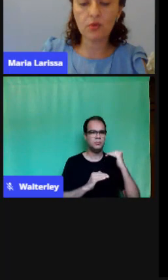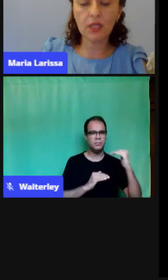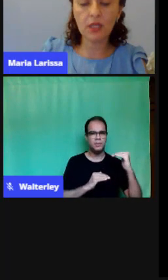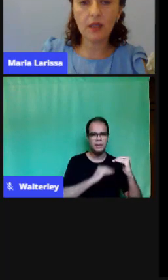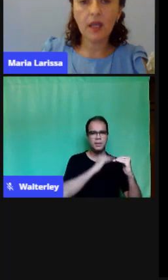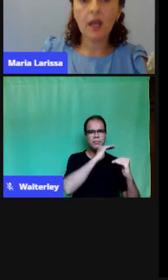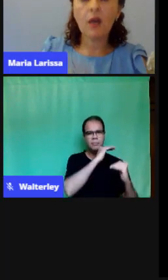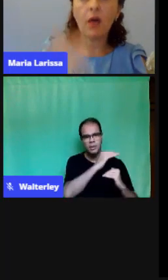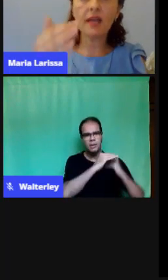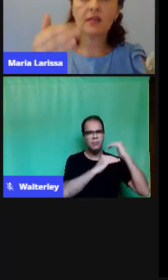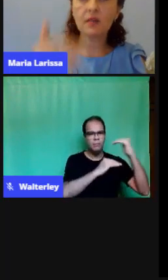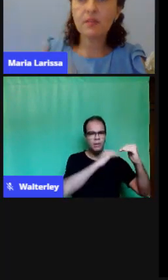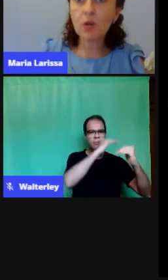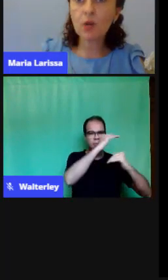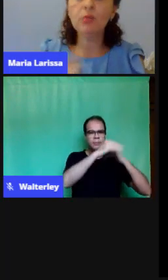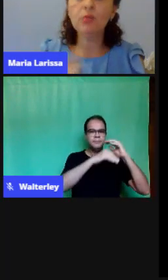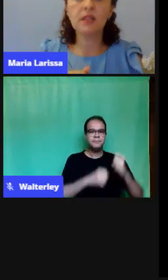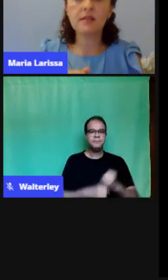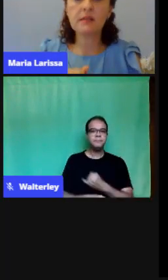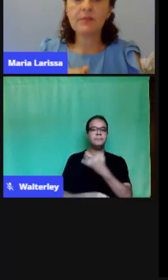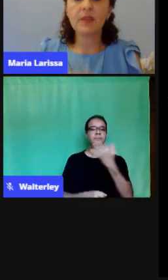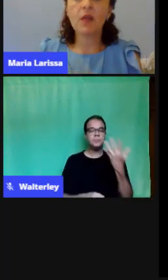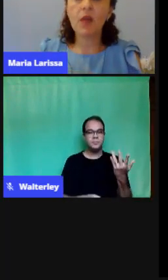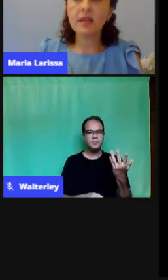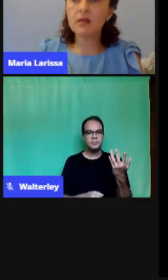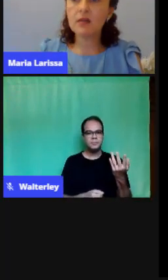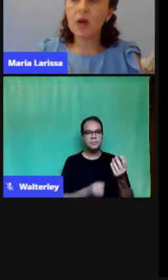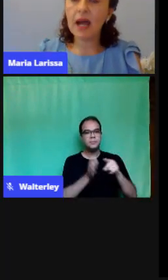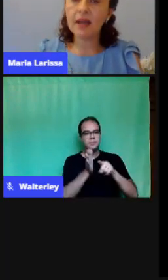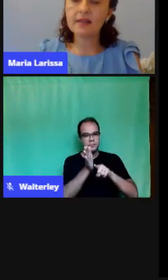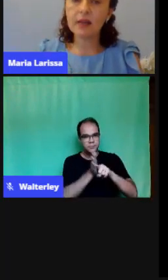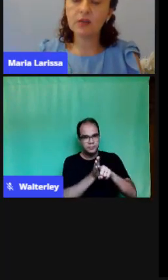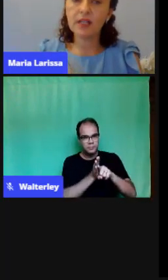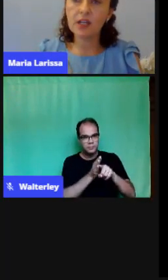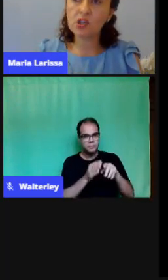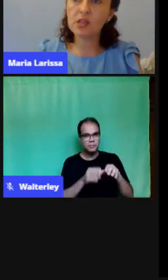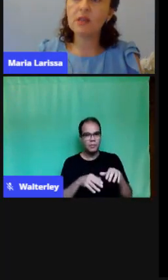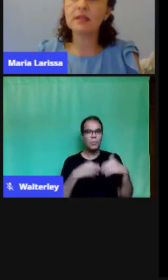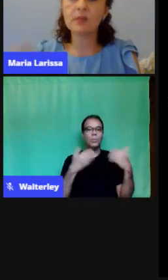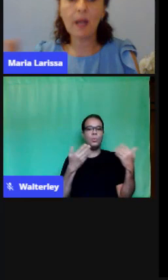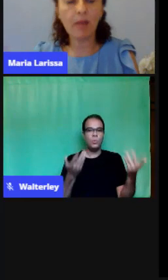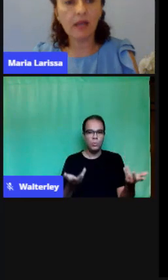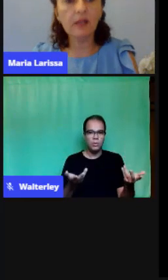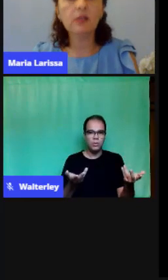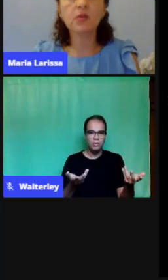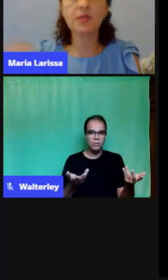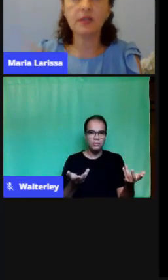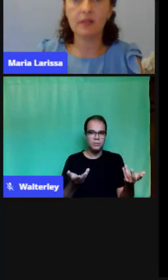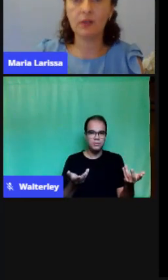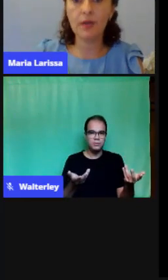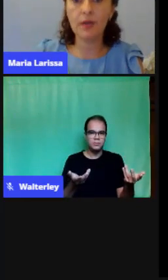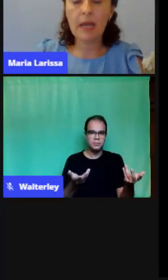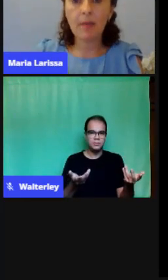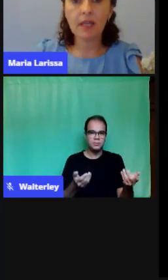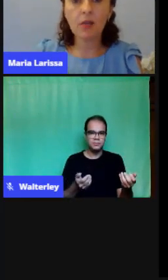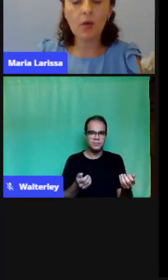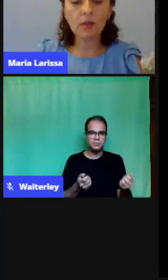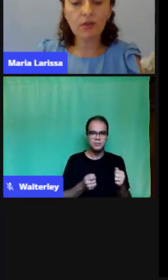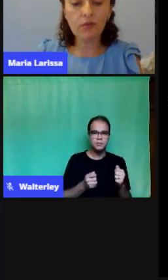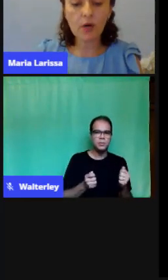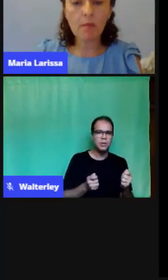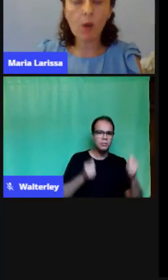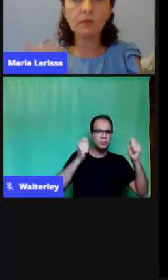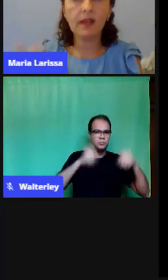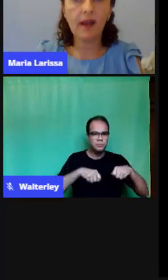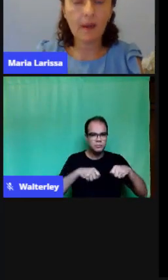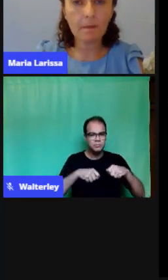vai possuir, quais são as perguntas, quais são as alternativas, o gabarito, os detratores, para que quando